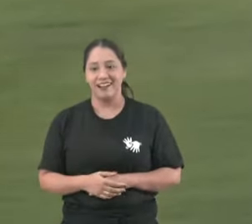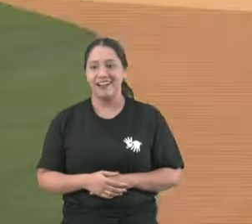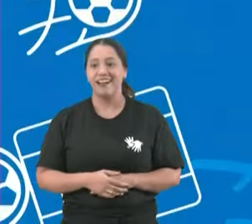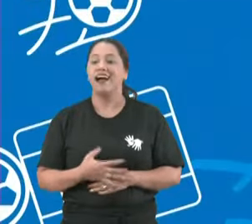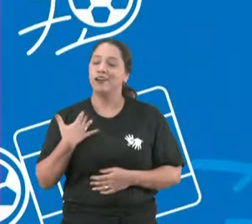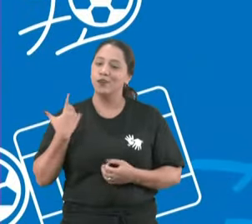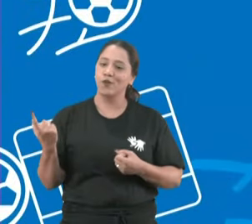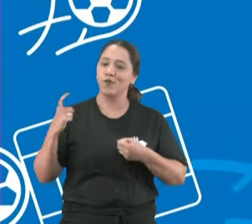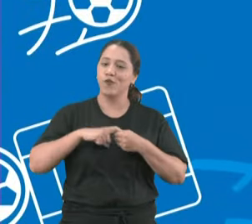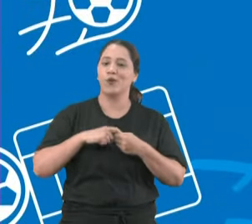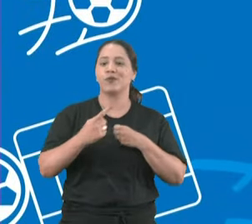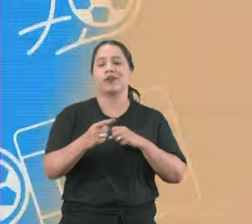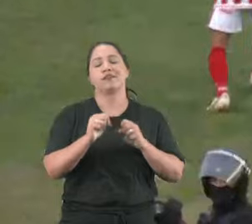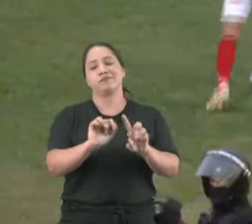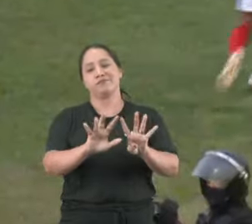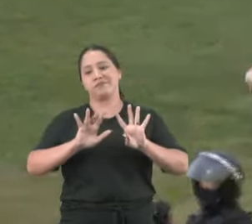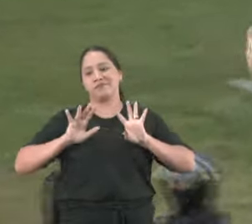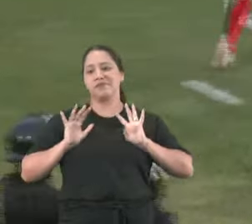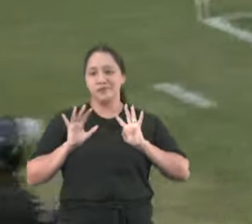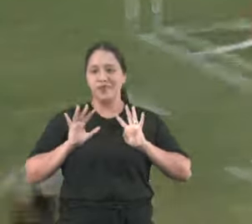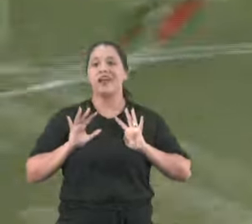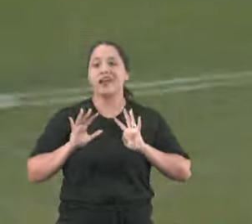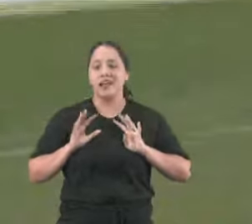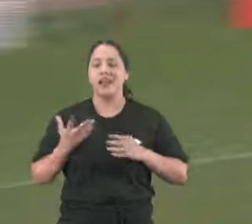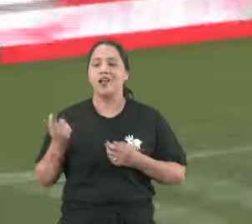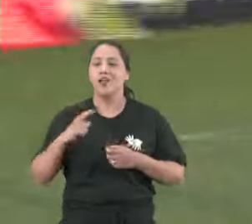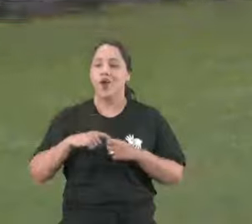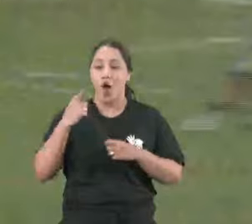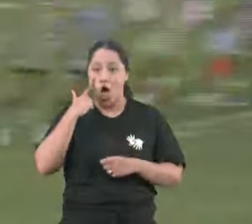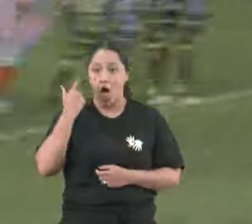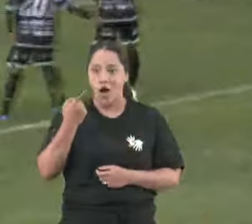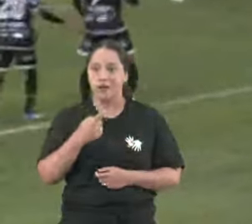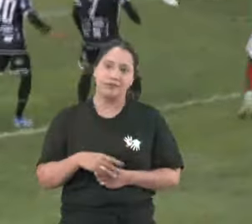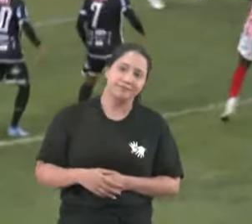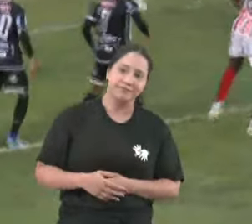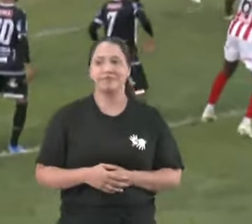Voltando pro posto, foi ele quem tocou por último, veja comigo no replay, ó.